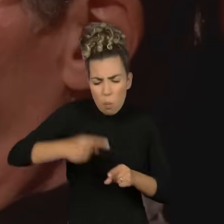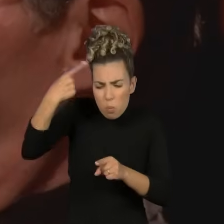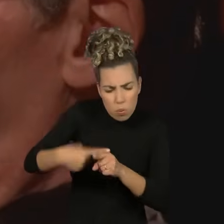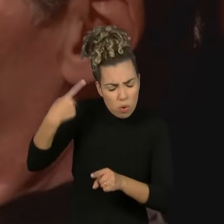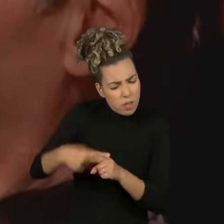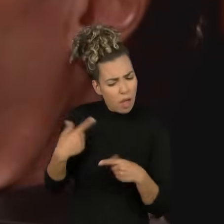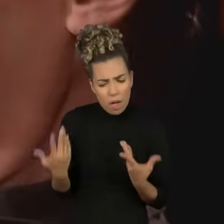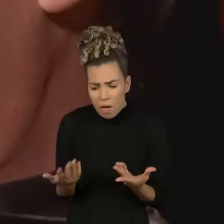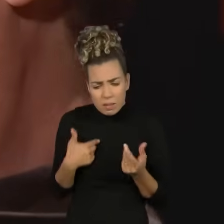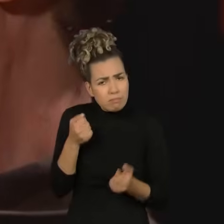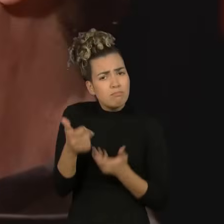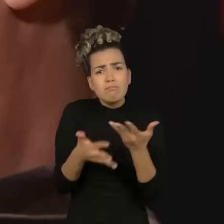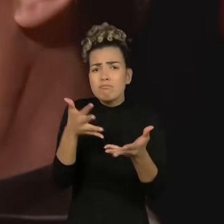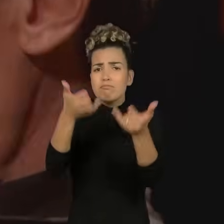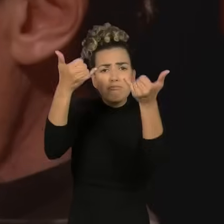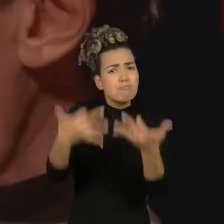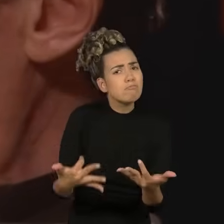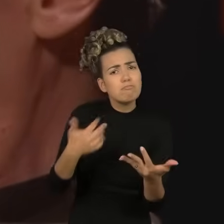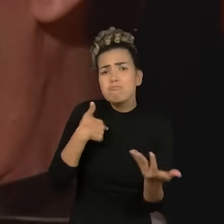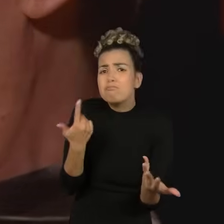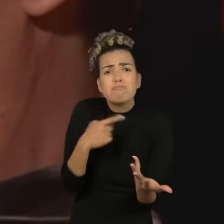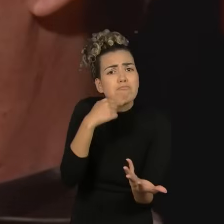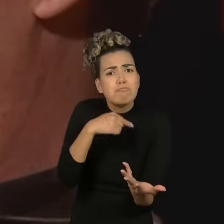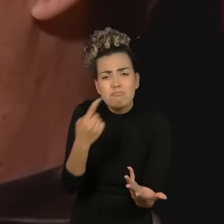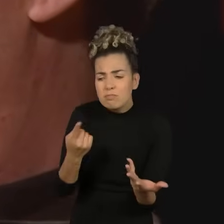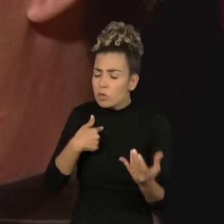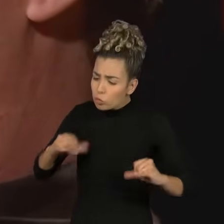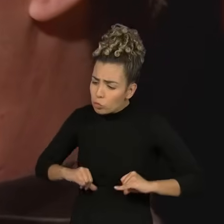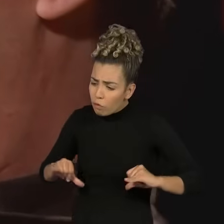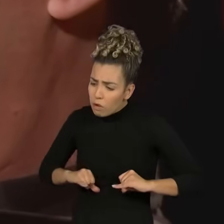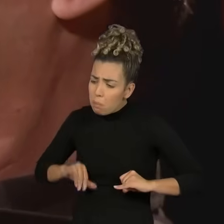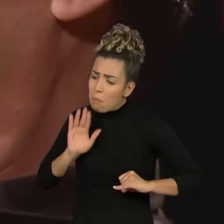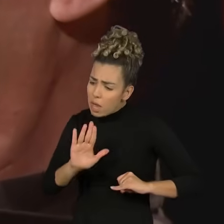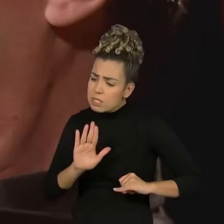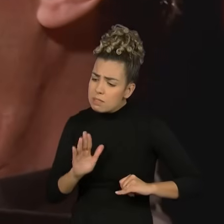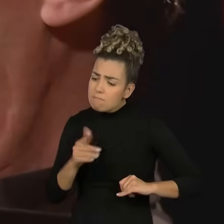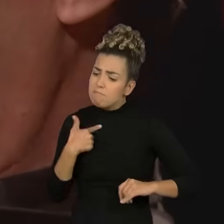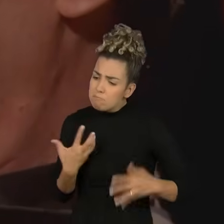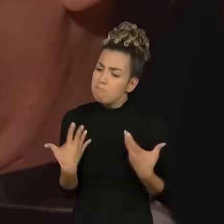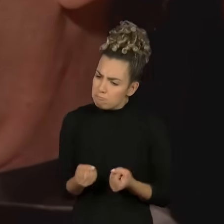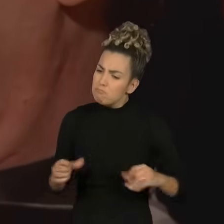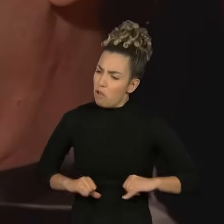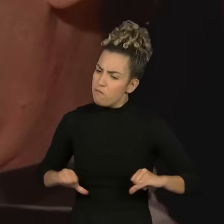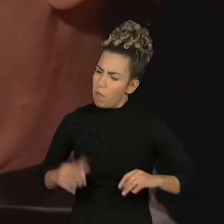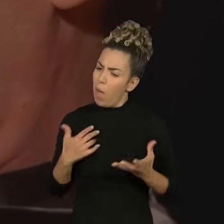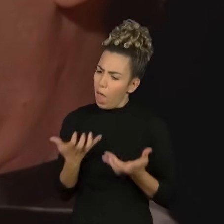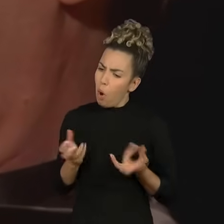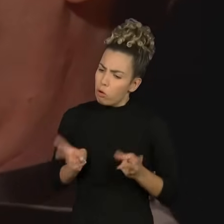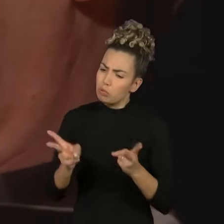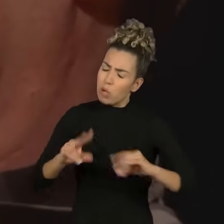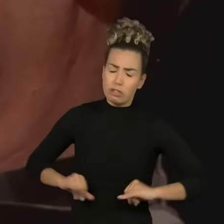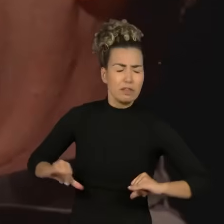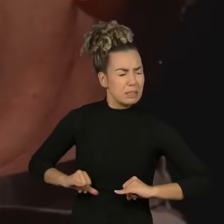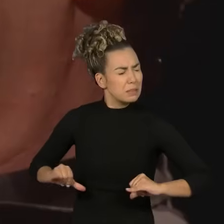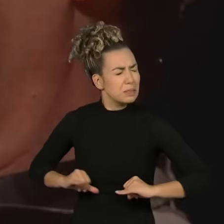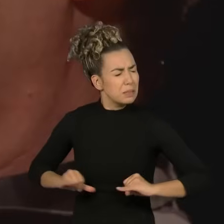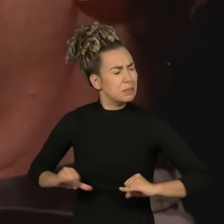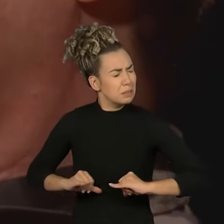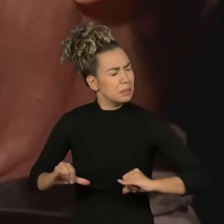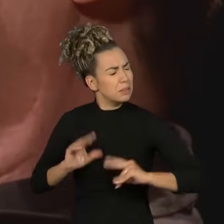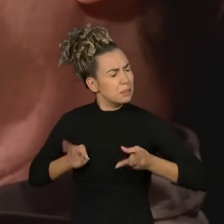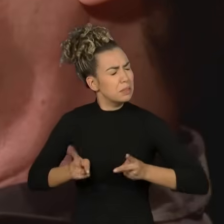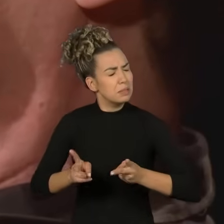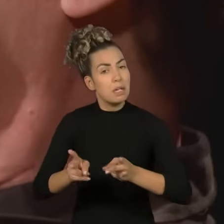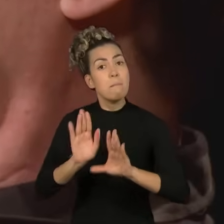sofrer, continuou querendo, sofrendo e sendo. Mas uma lição que eu aprendi no Pó de Minoga foi a de dar sempre